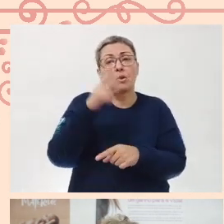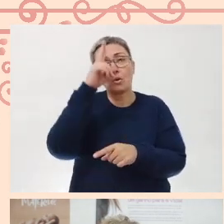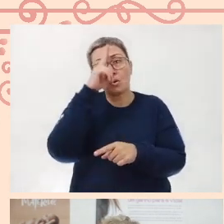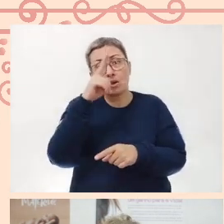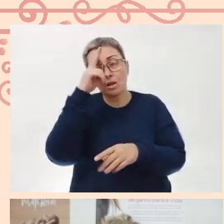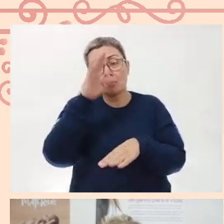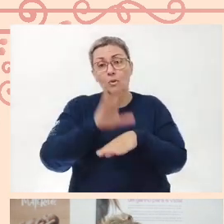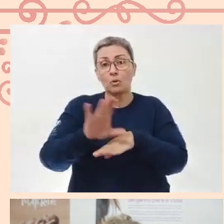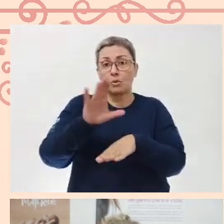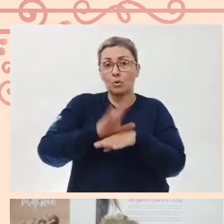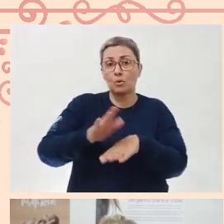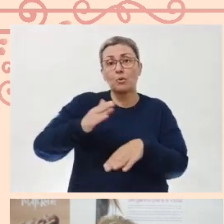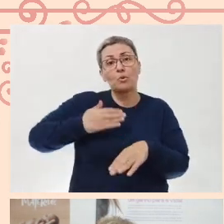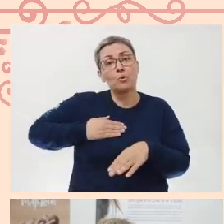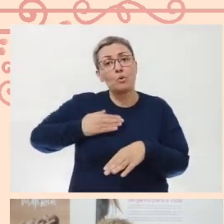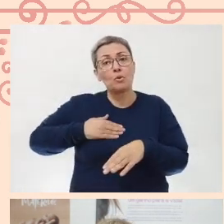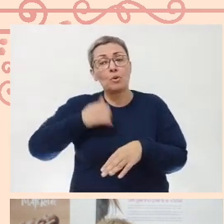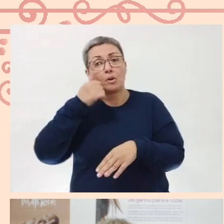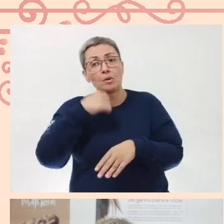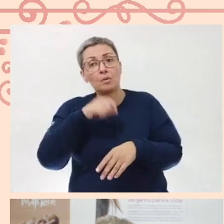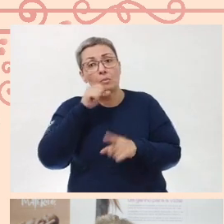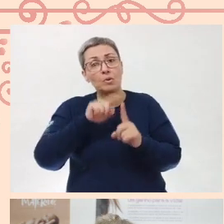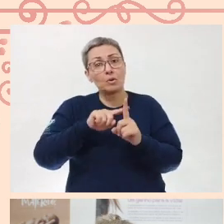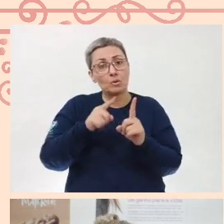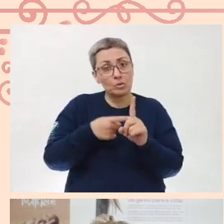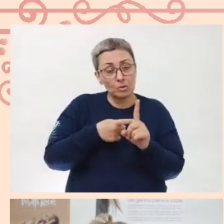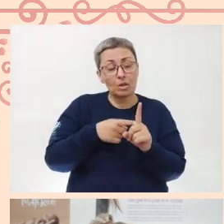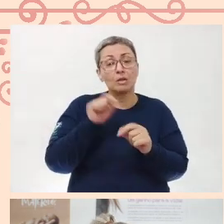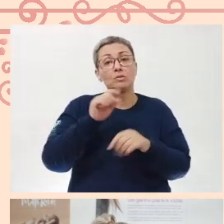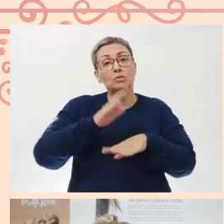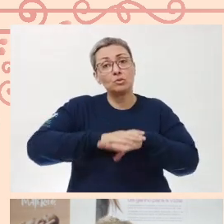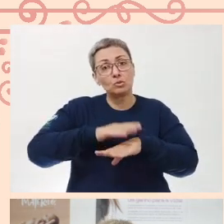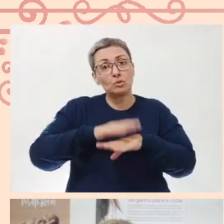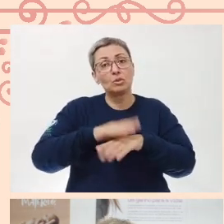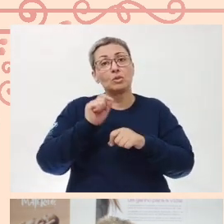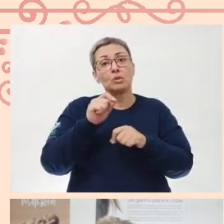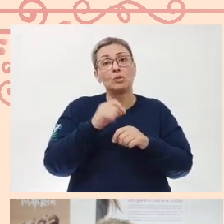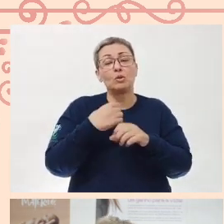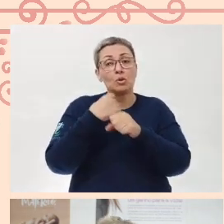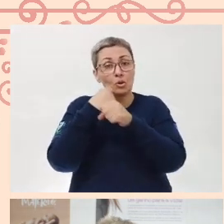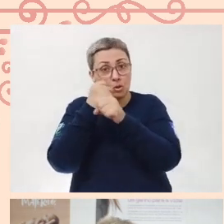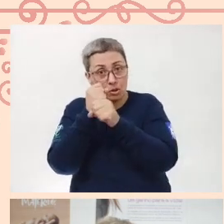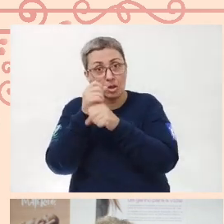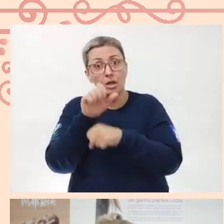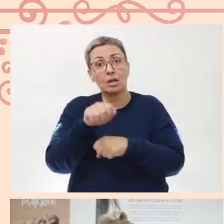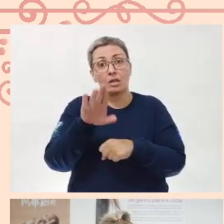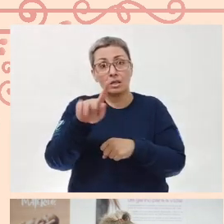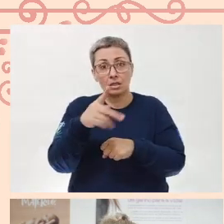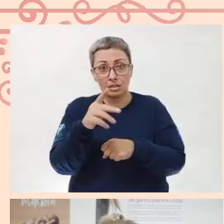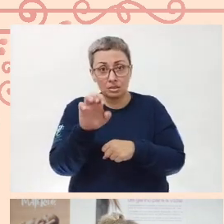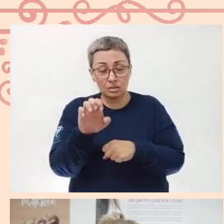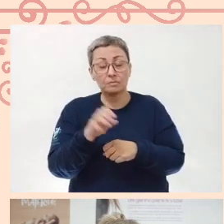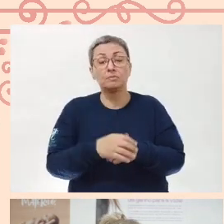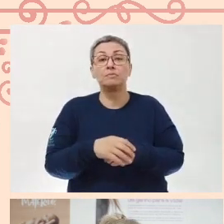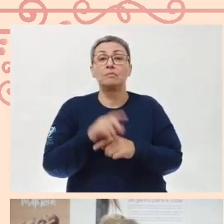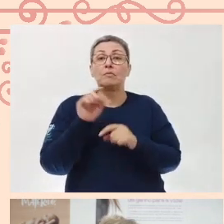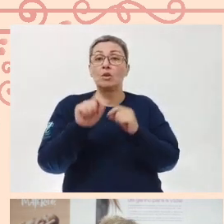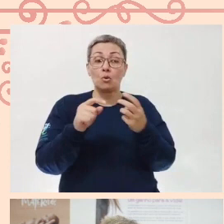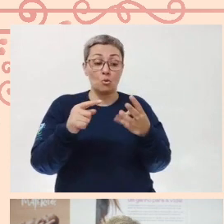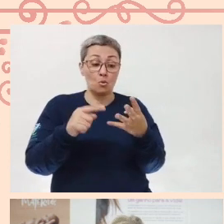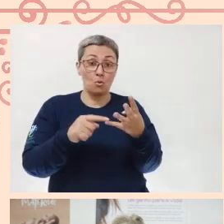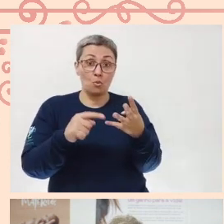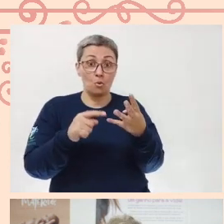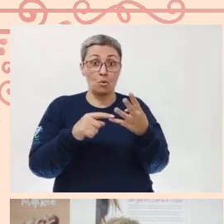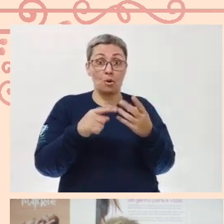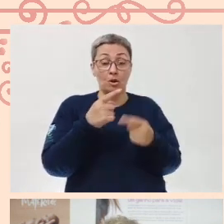impacto, lembramos dos cursos de aleitamento materno para gestantes realizados no Laboratório Axê.